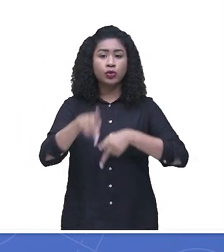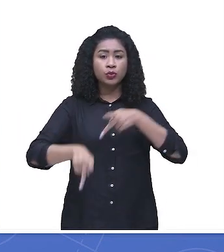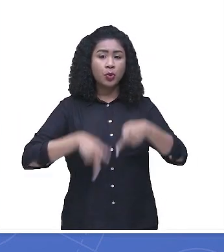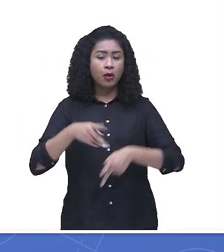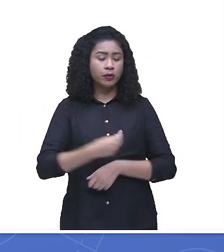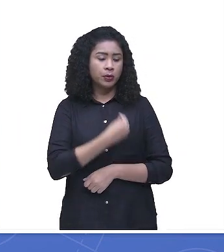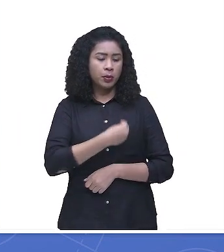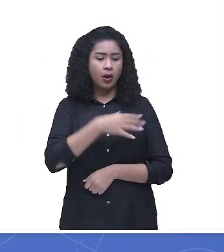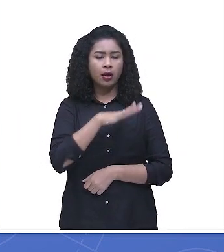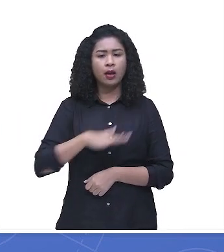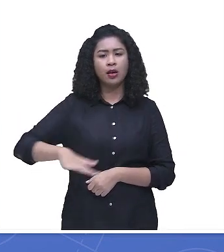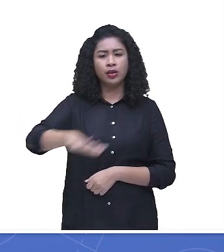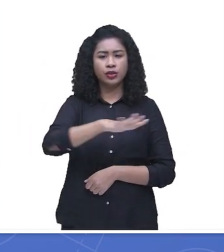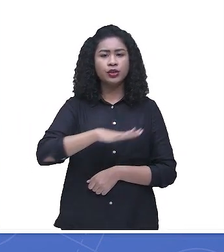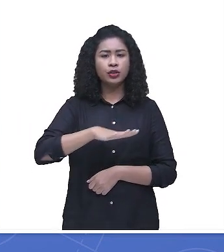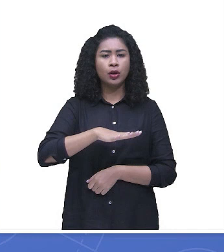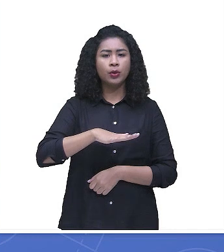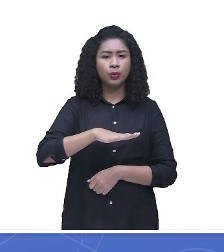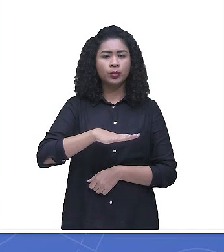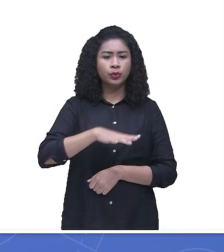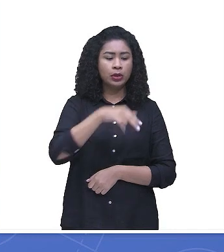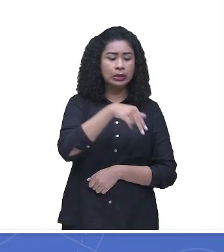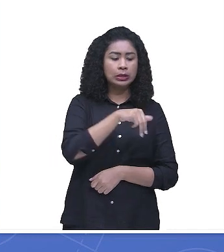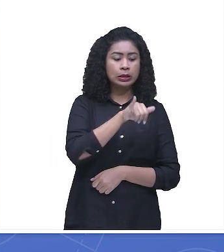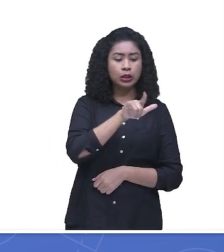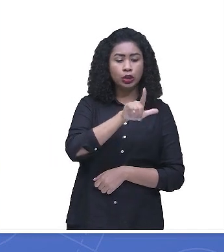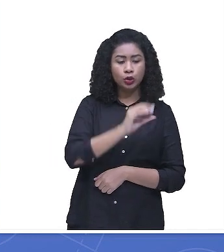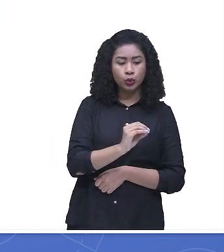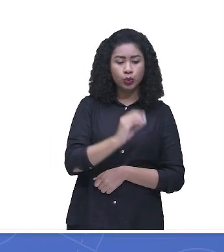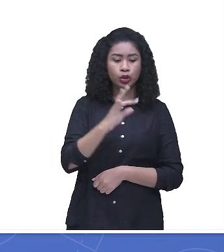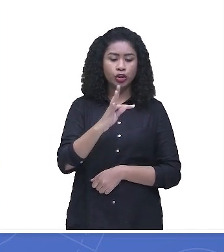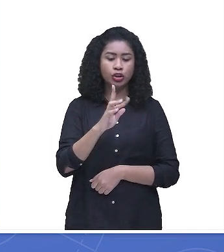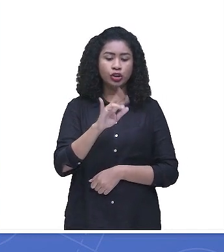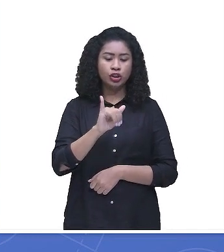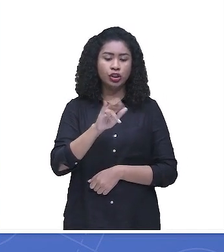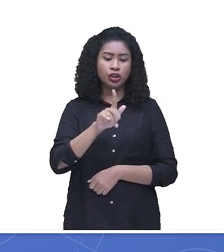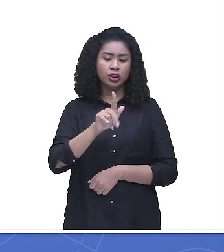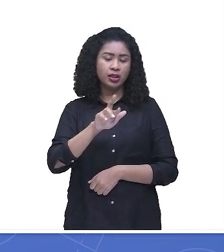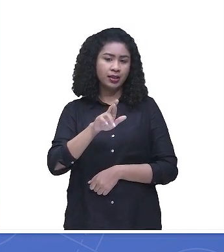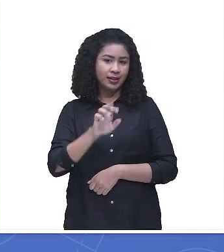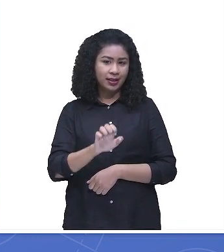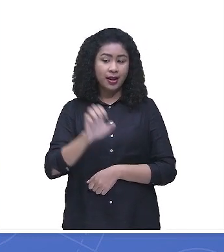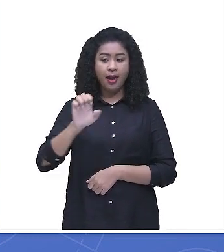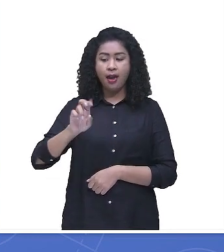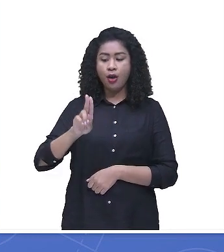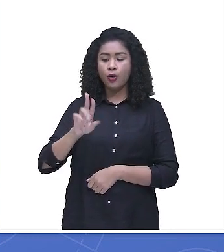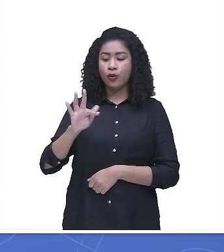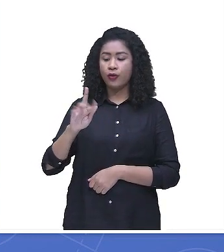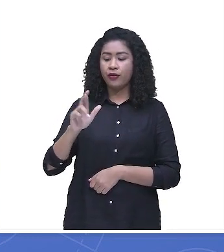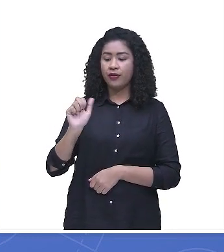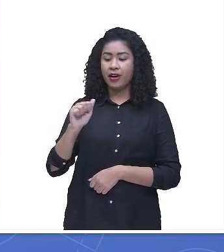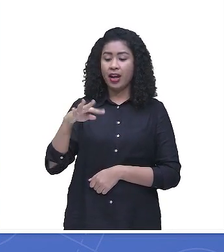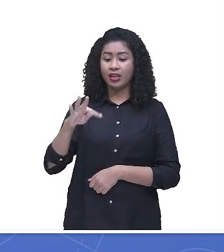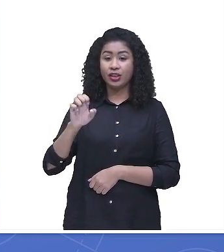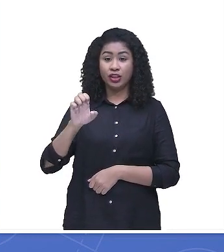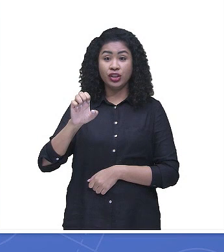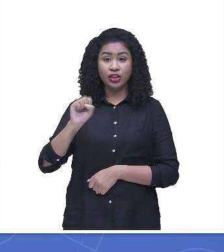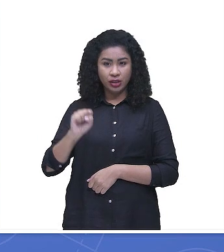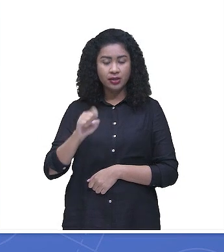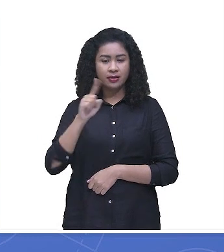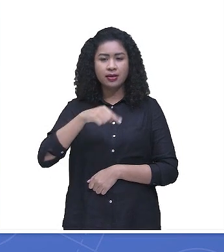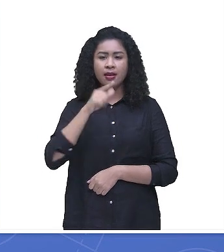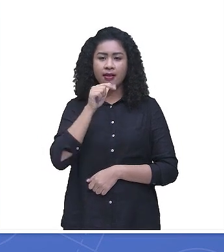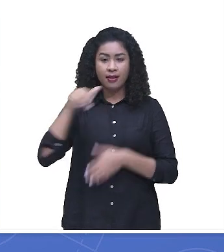do Nilo, Tigre e Eufrates tinham uso do rico suporte hidráulico, ou seja, das águas dessas regiões, a criação